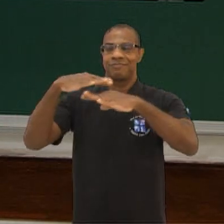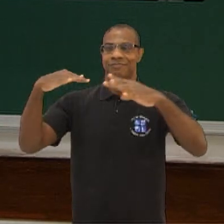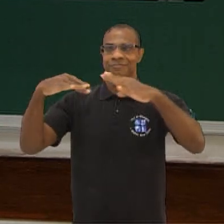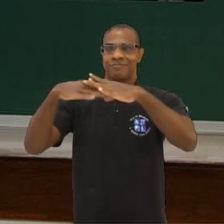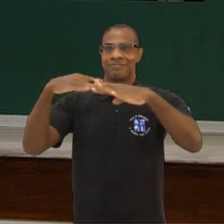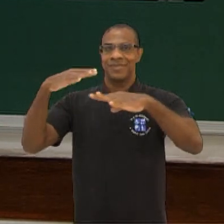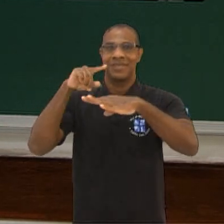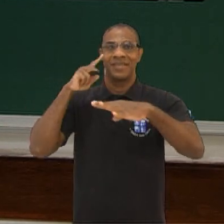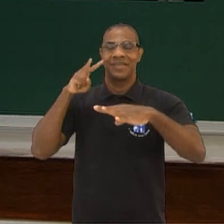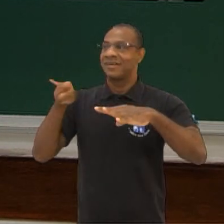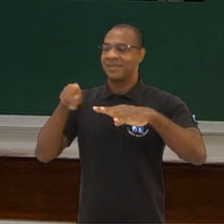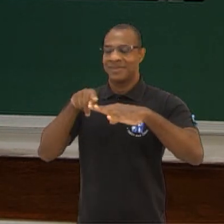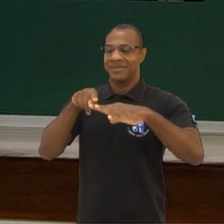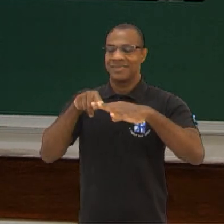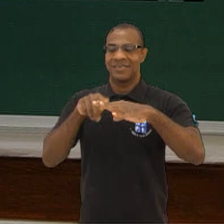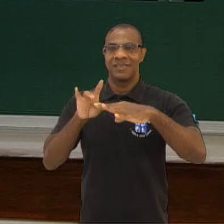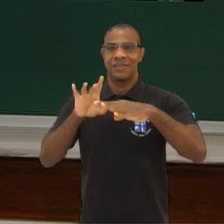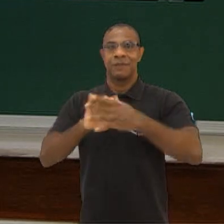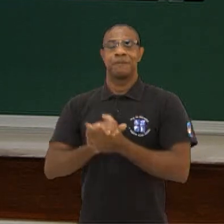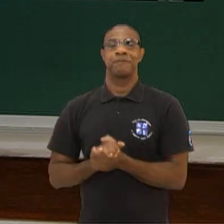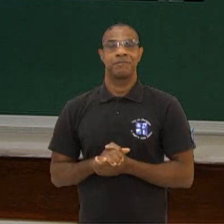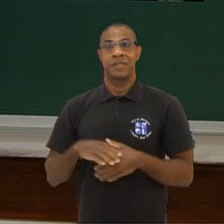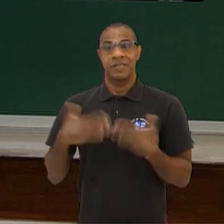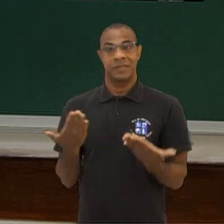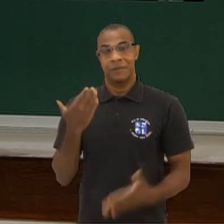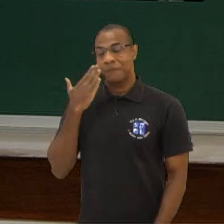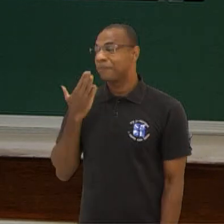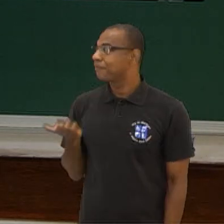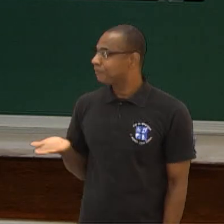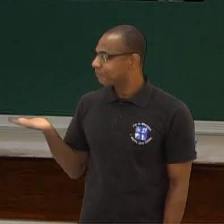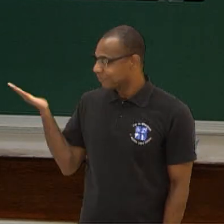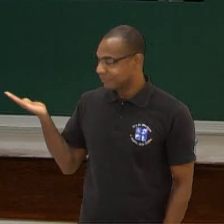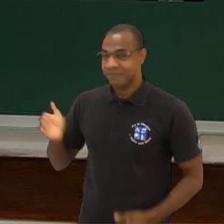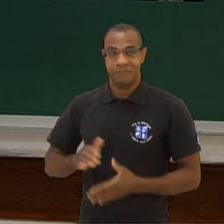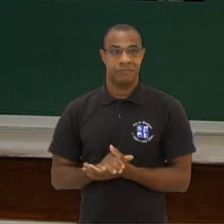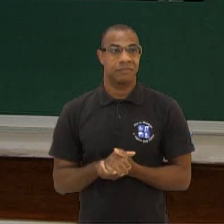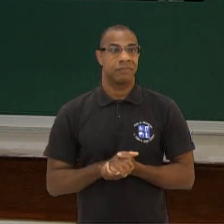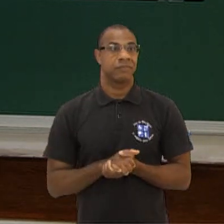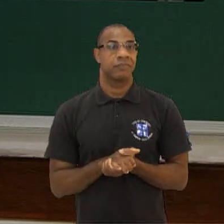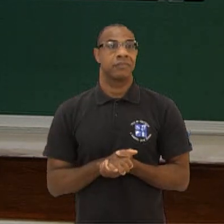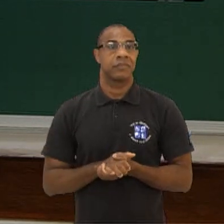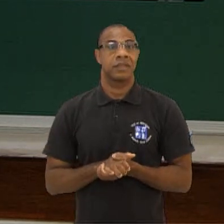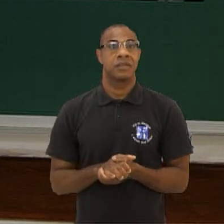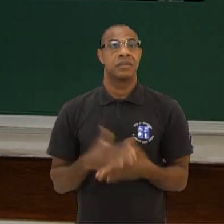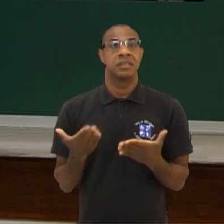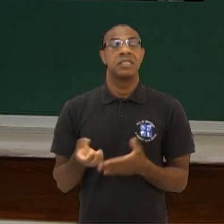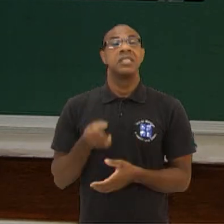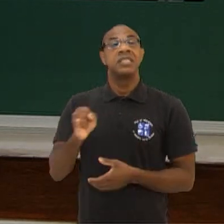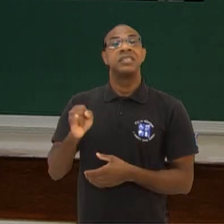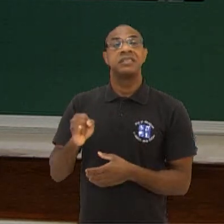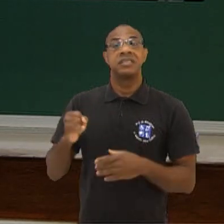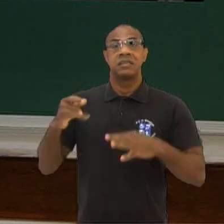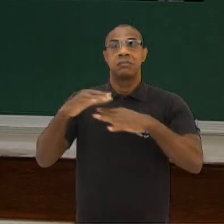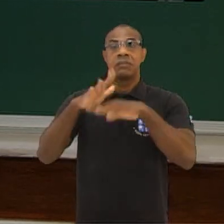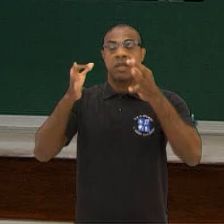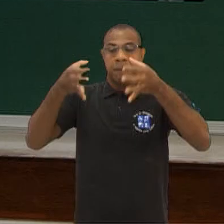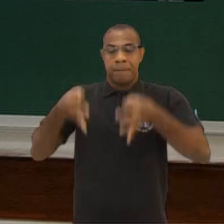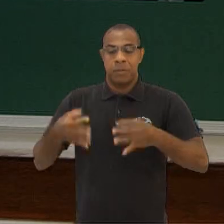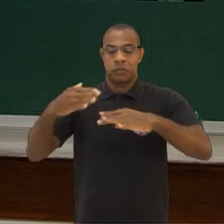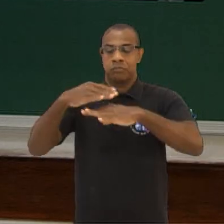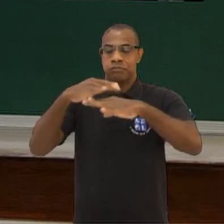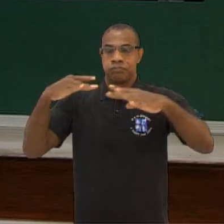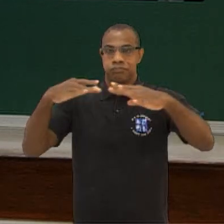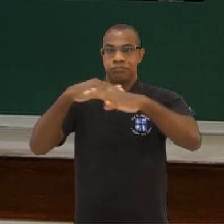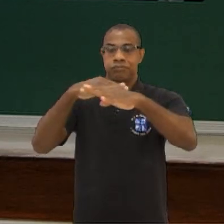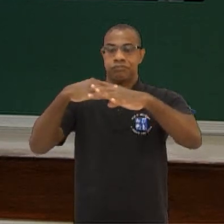essa força magnética não deixa de atuar enquanto não alinhar. Tudo bem? E se a carga já estiver alinhada, entrar no campo